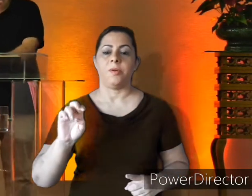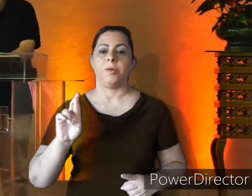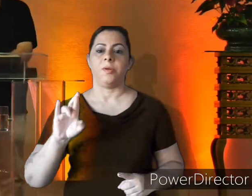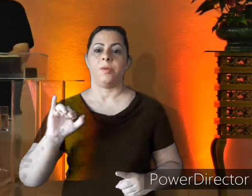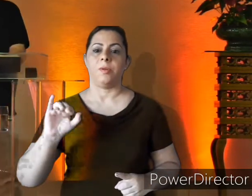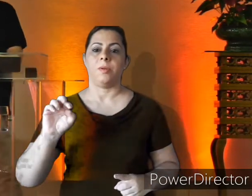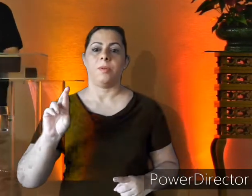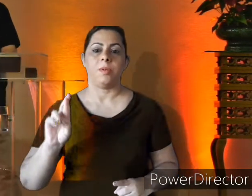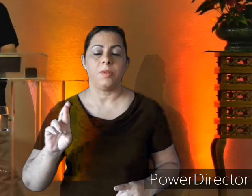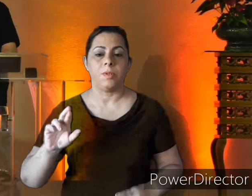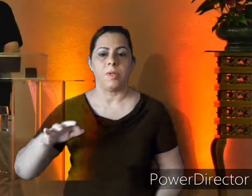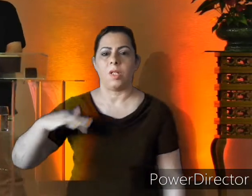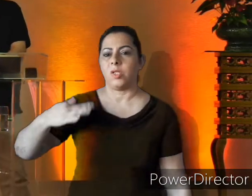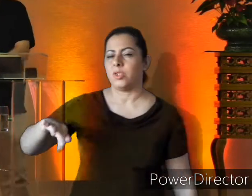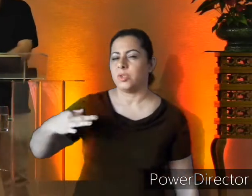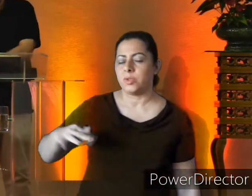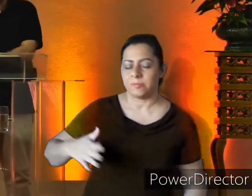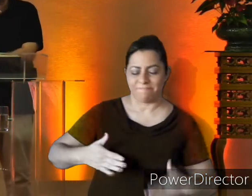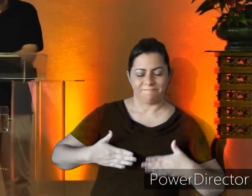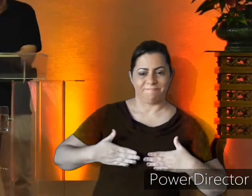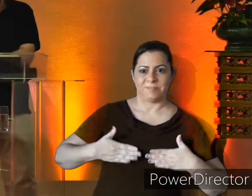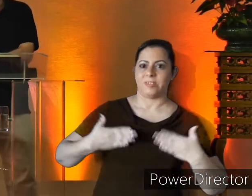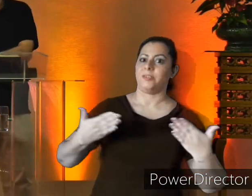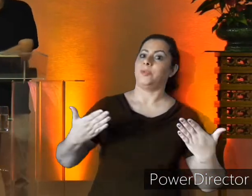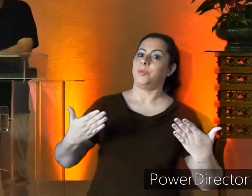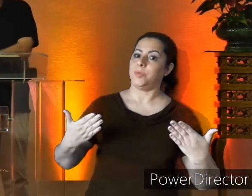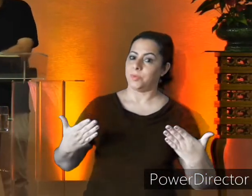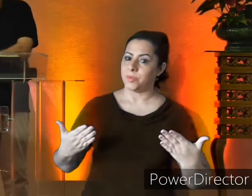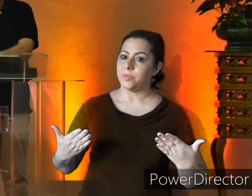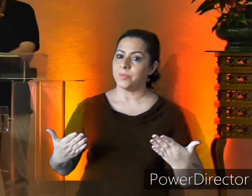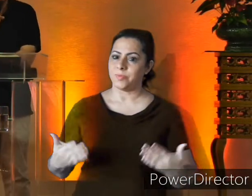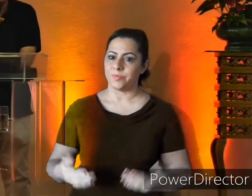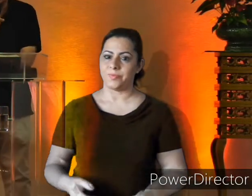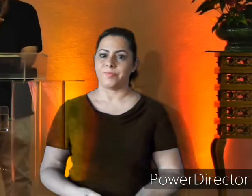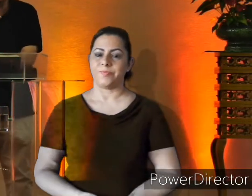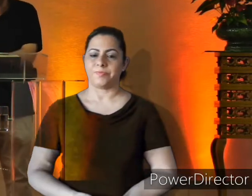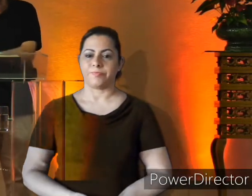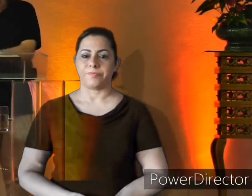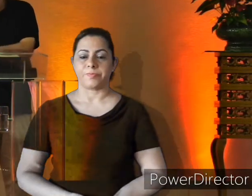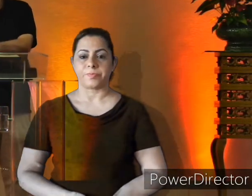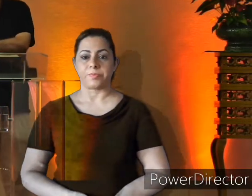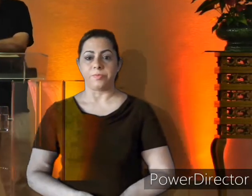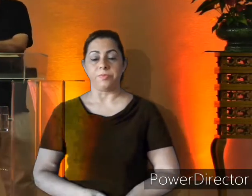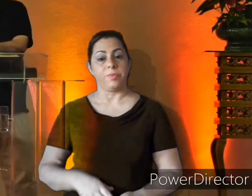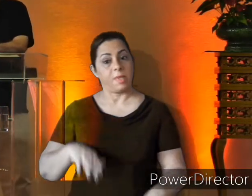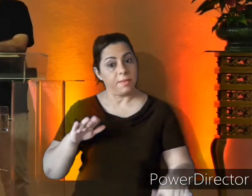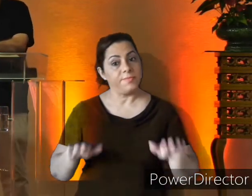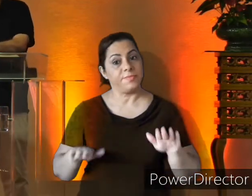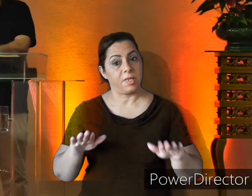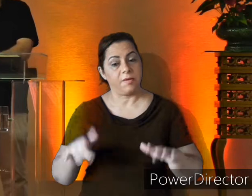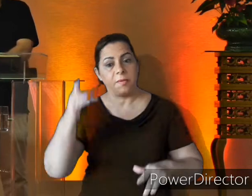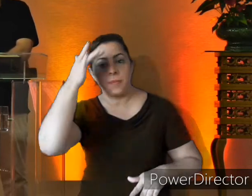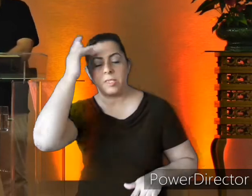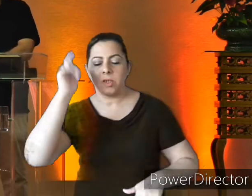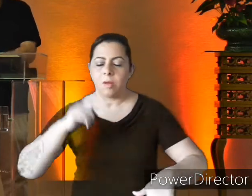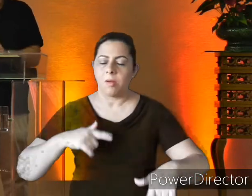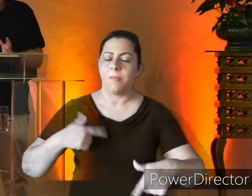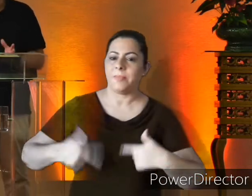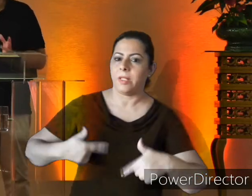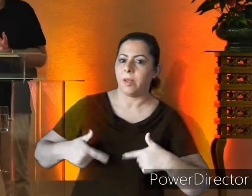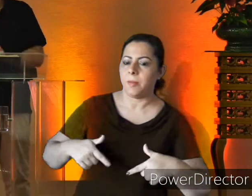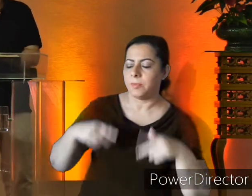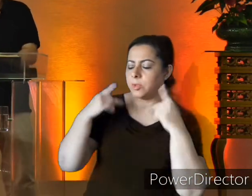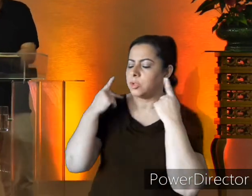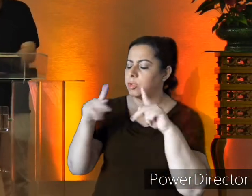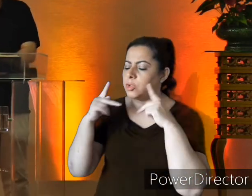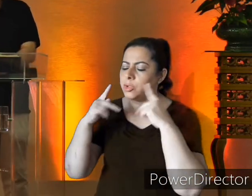trevas, para ferir, para magoar, para escandalizar, para atrapalhar aquele que está realizando a obra de Deus. Há